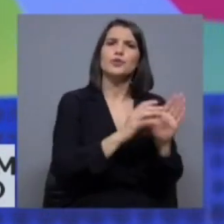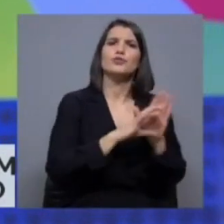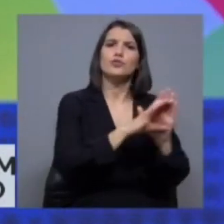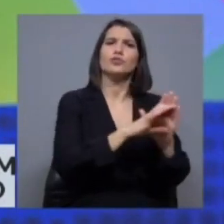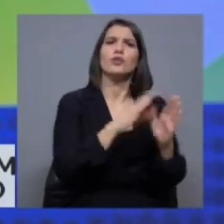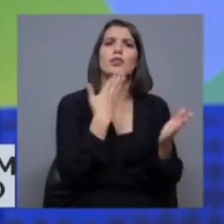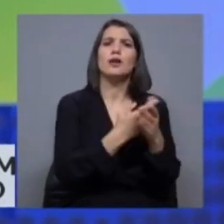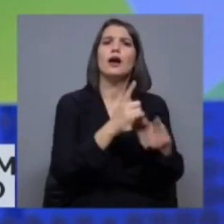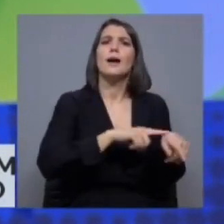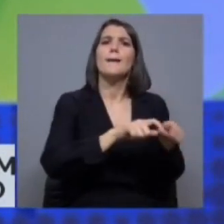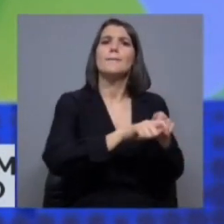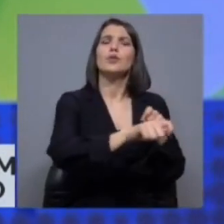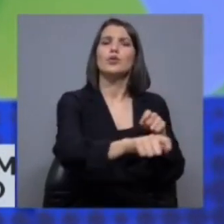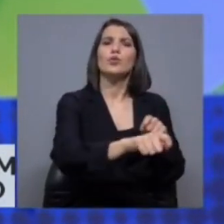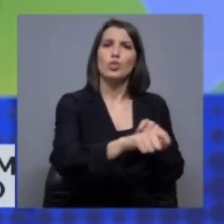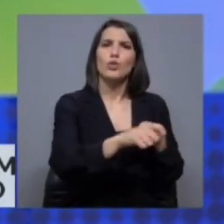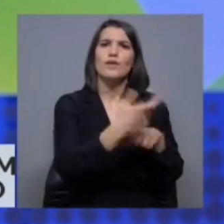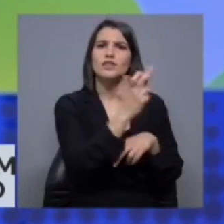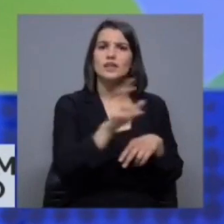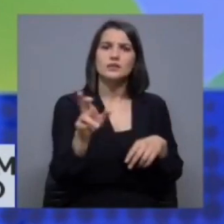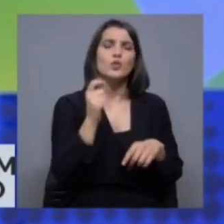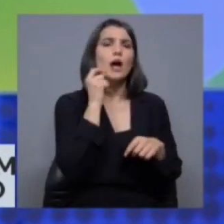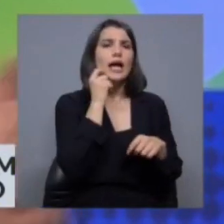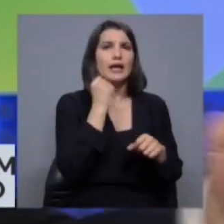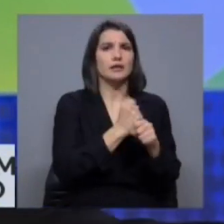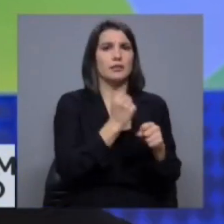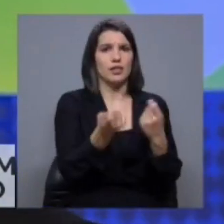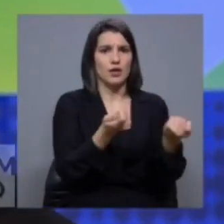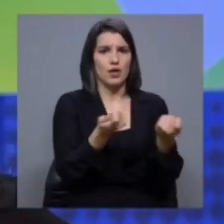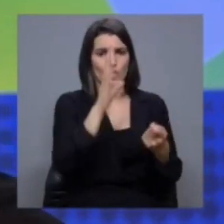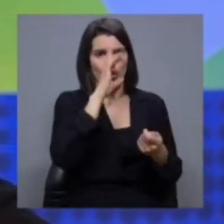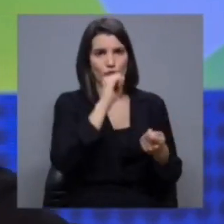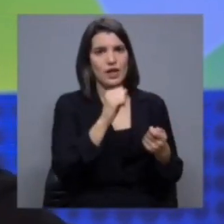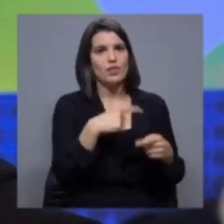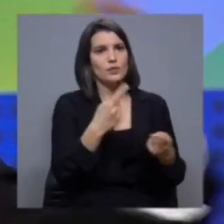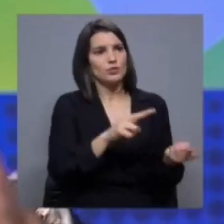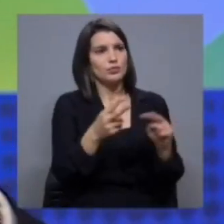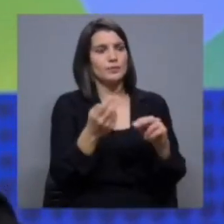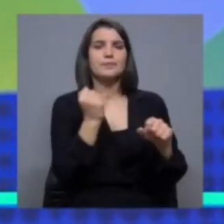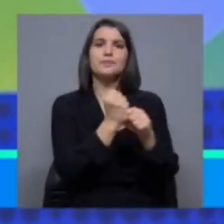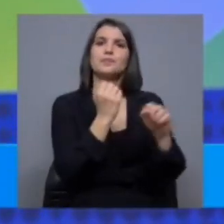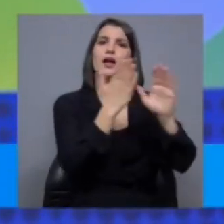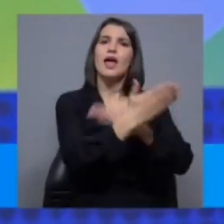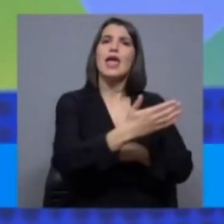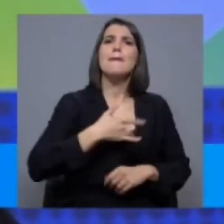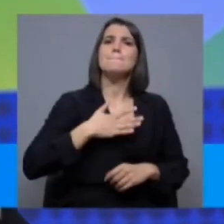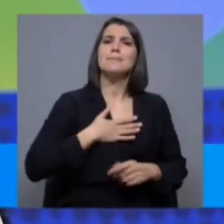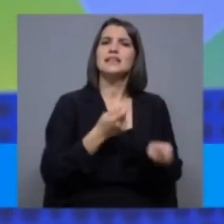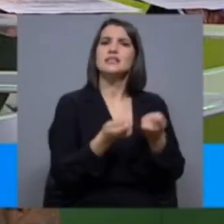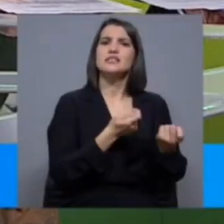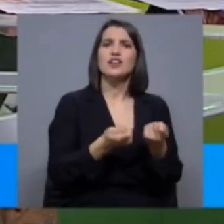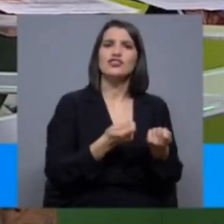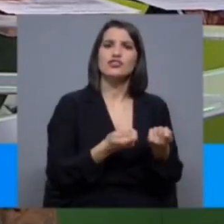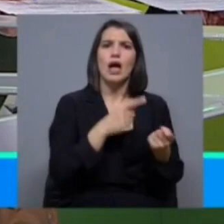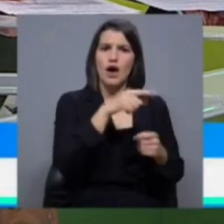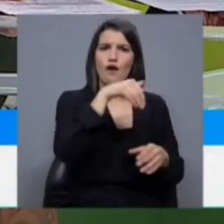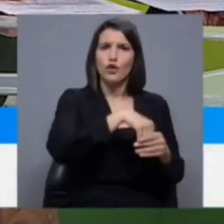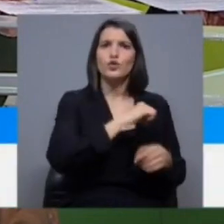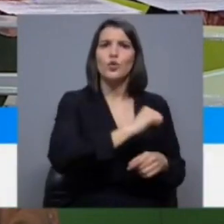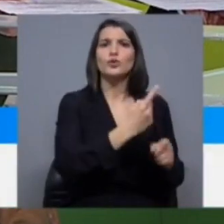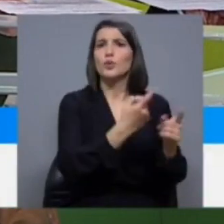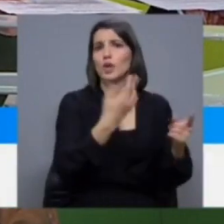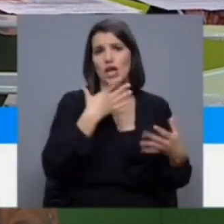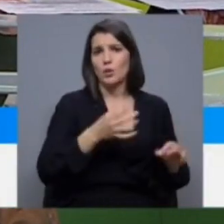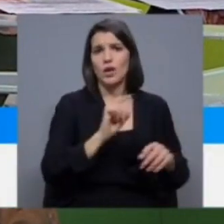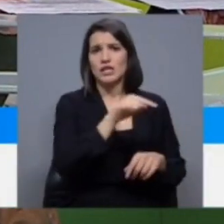do chega criavam período nos vitalício entre Quem foi governante e depois vai para empresas trabalhar quando tu estas empresas Ou pelo menos ou conta